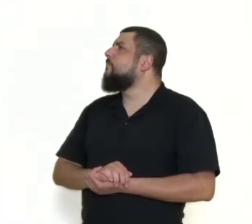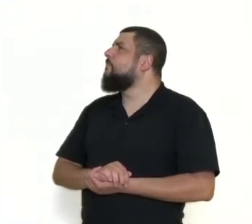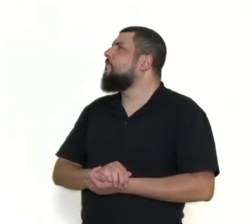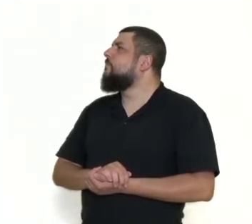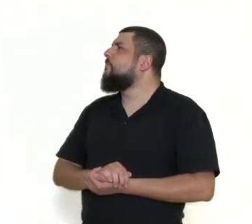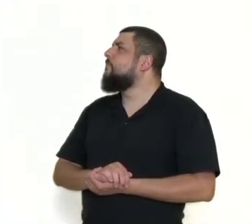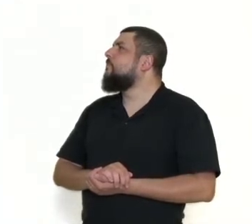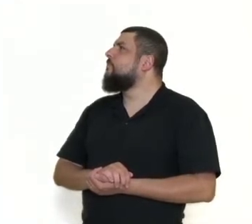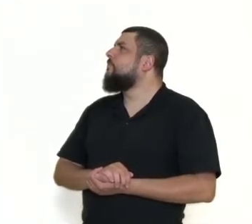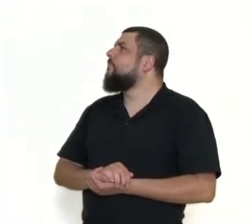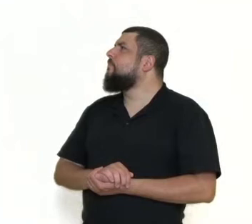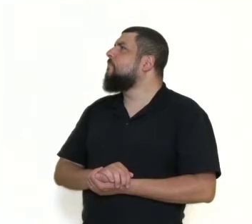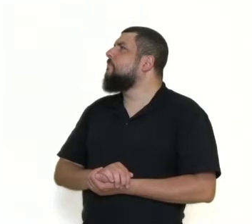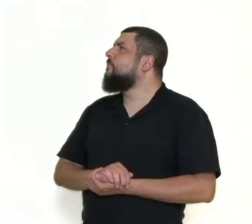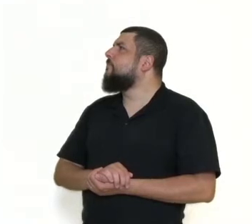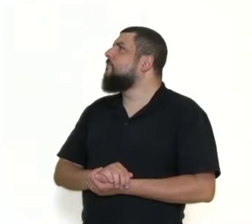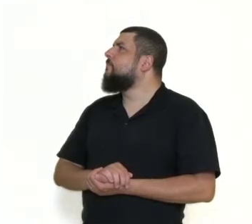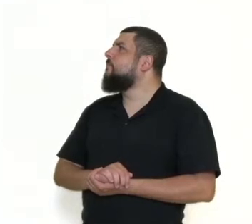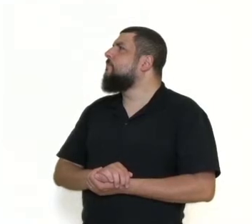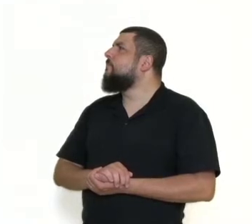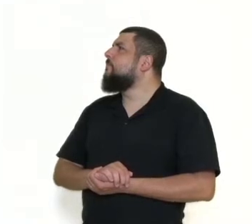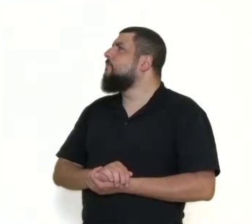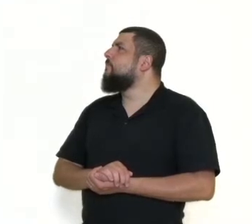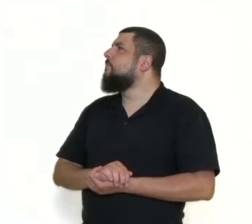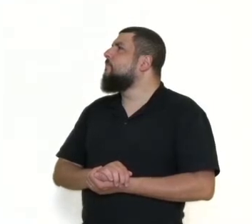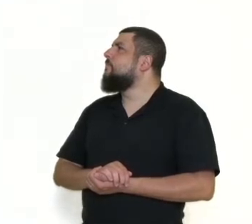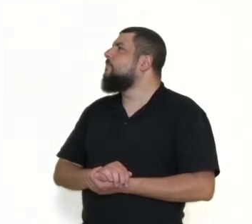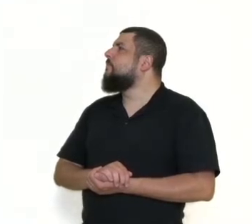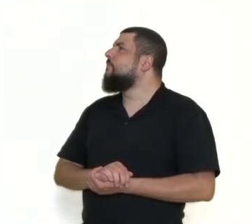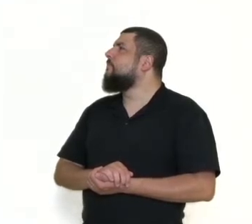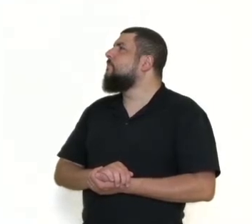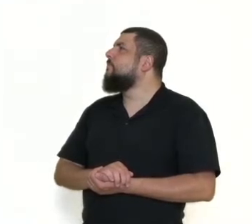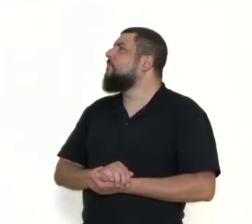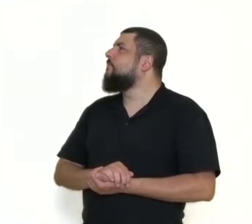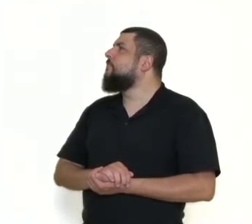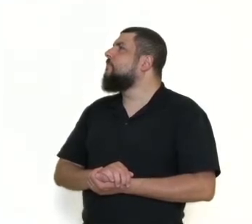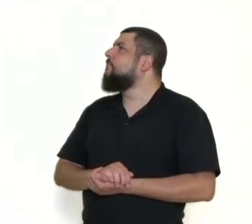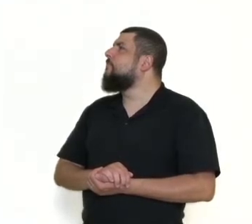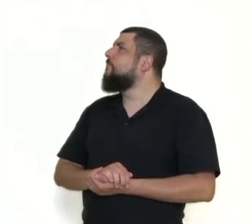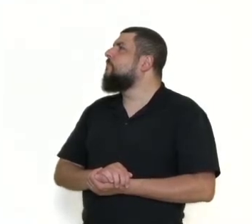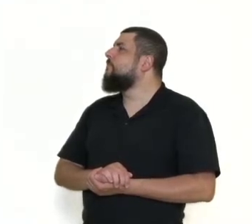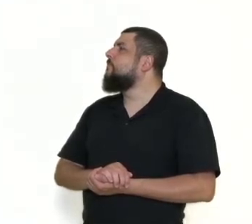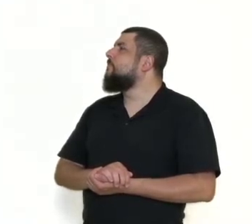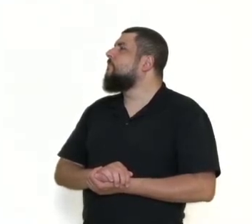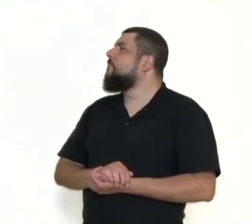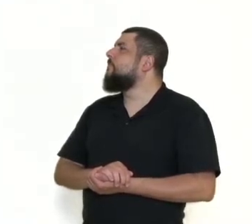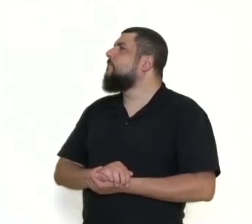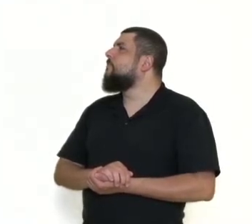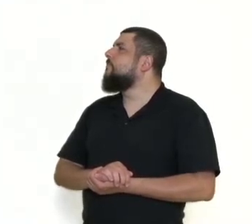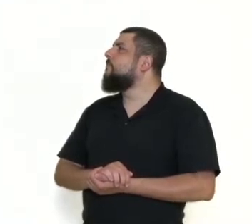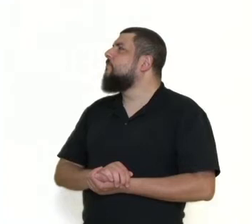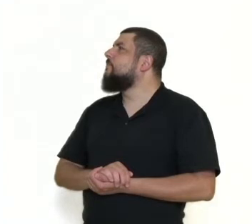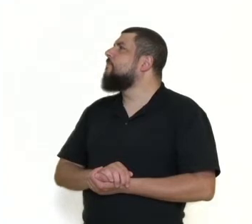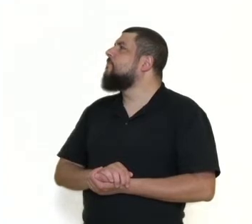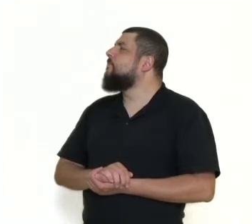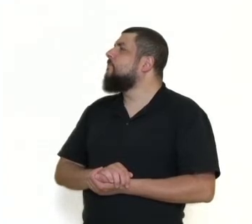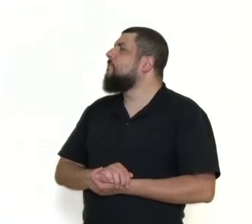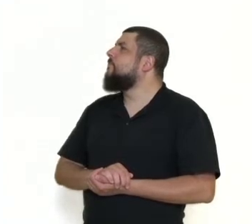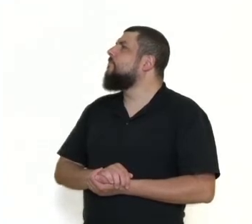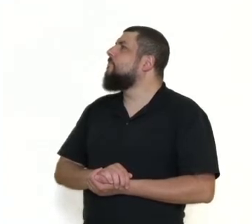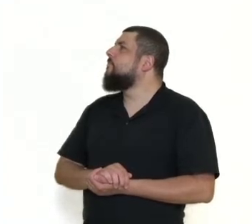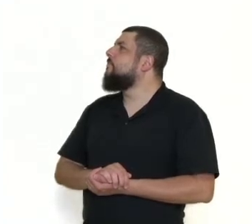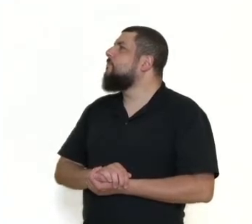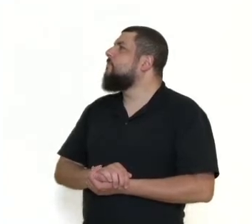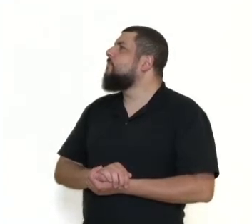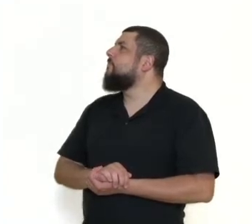os colonizadores jamais conseguirão dominar ou compreender. Essas situações, que aparecem nos livros